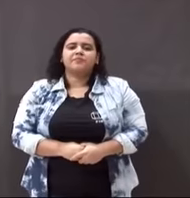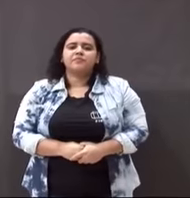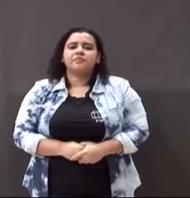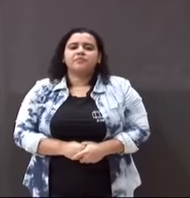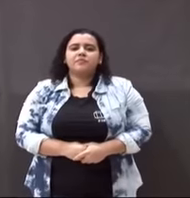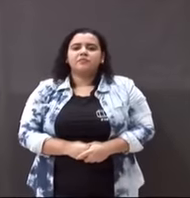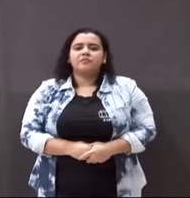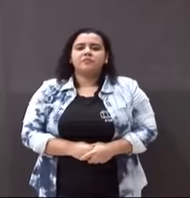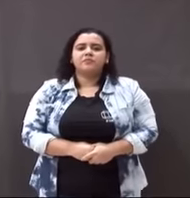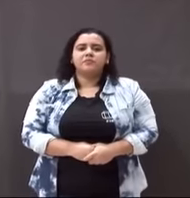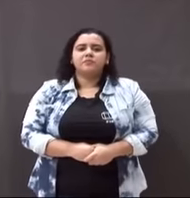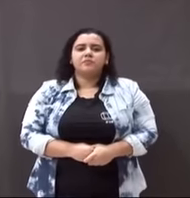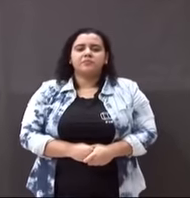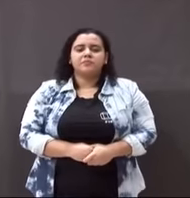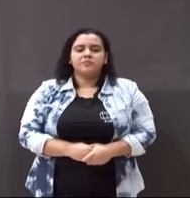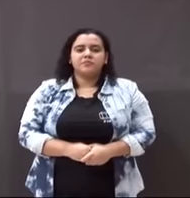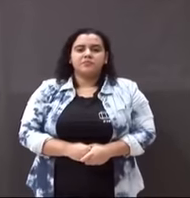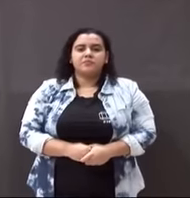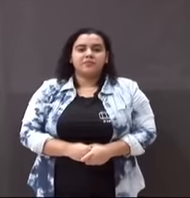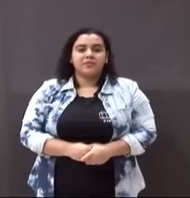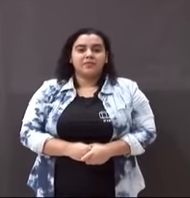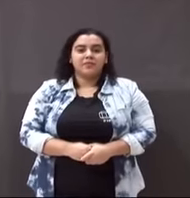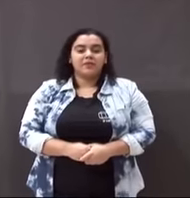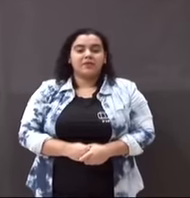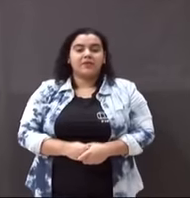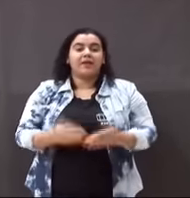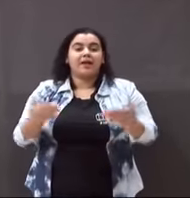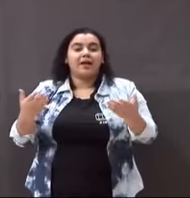Agora, quem não tinha nada,